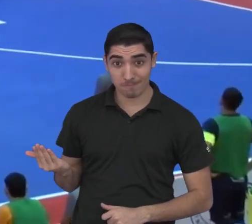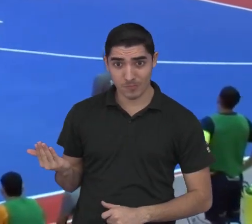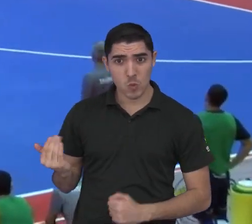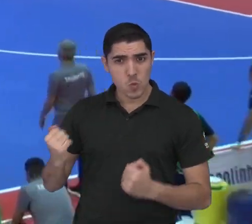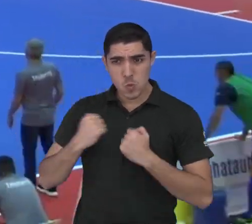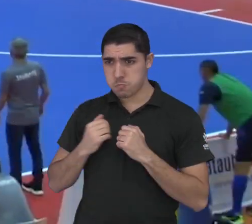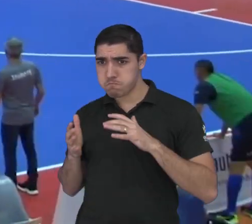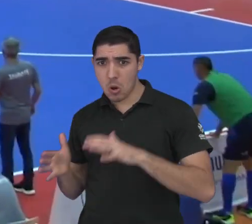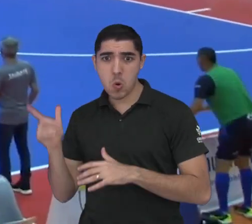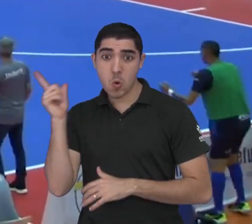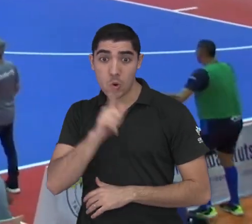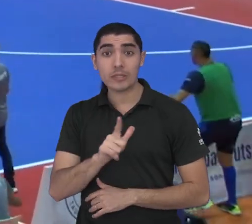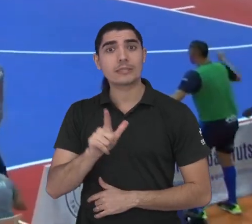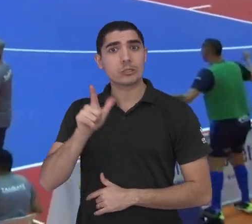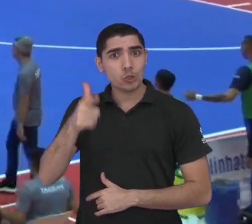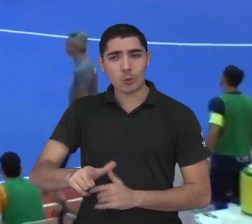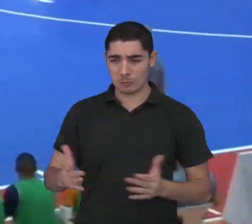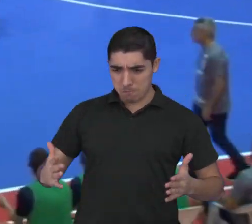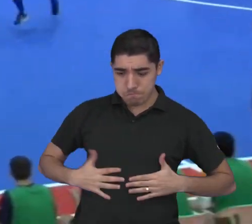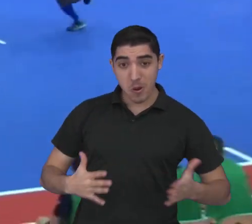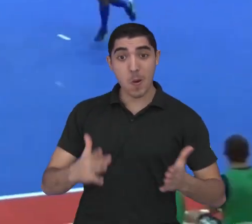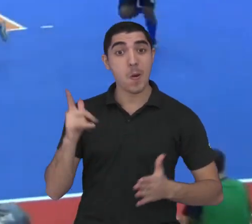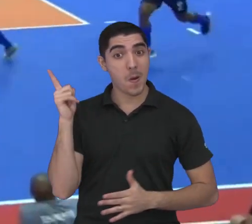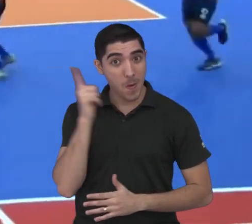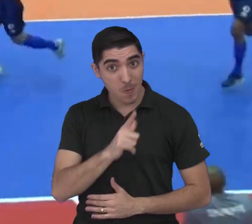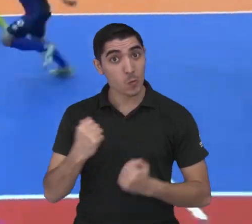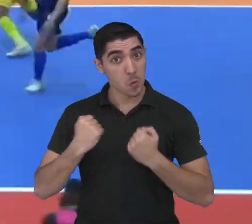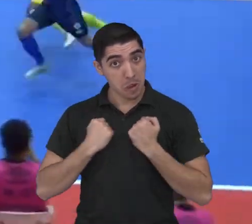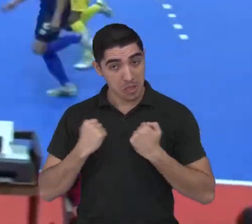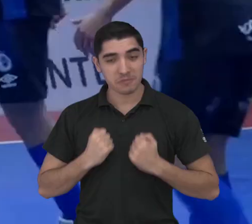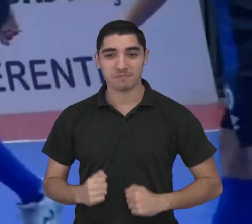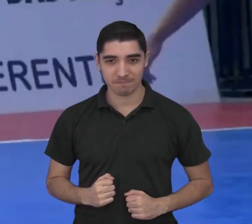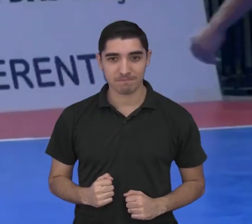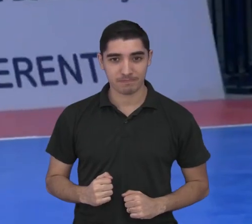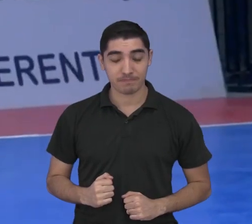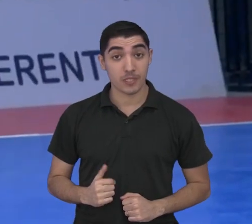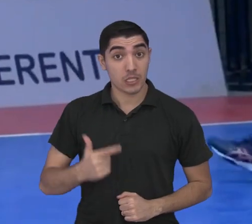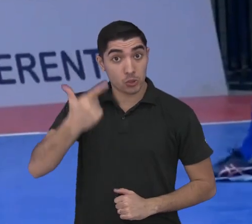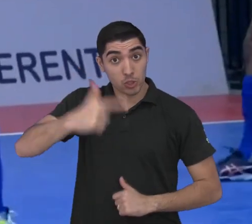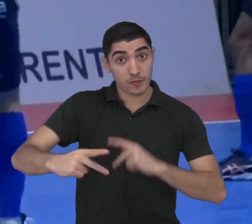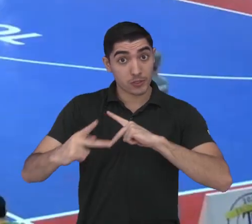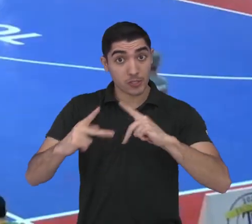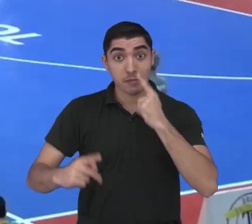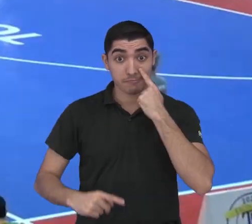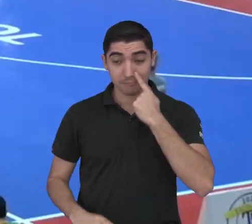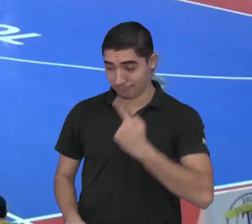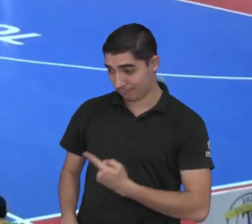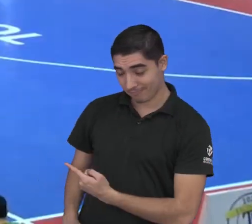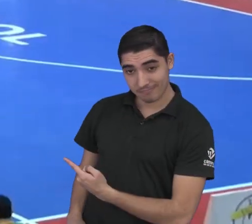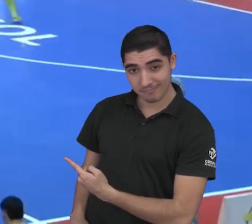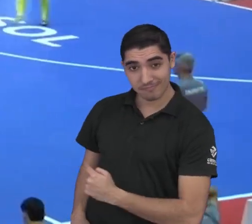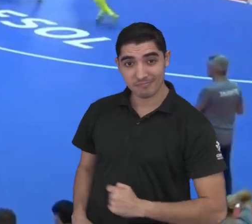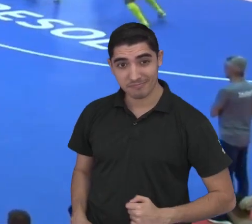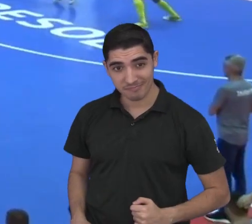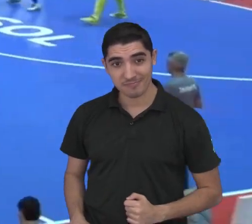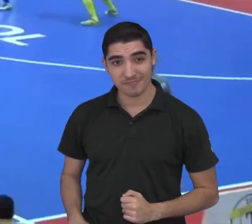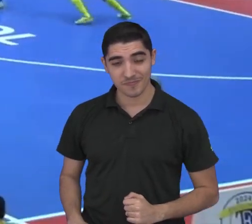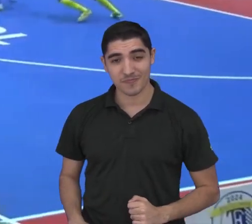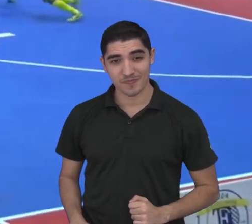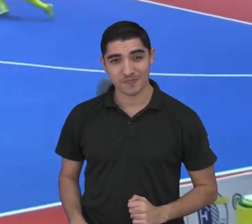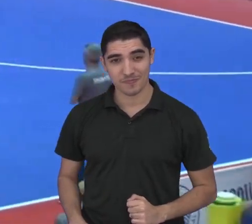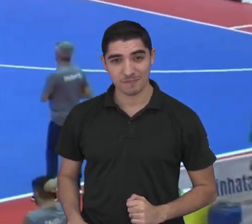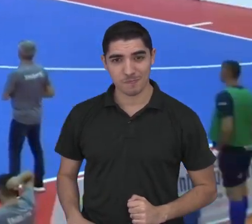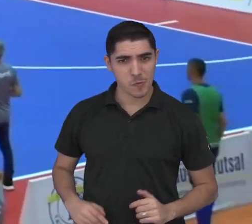no rebote, Wesley bateu e de barriga, Thiago fez a defesa. São José de novo no ataque, lateral cobrado, Rony